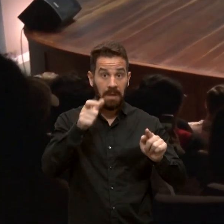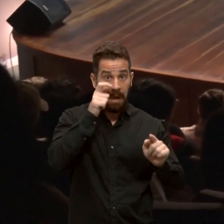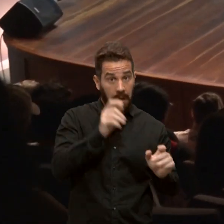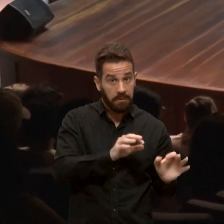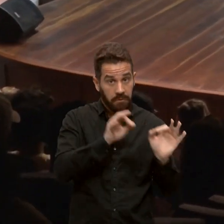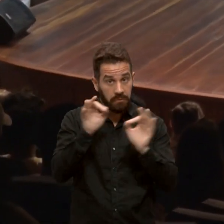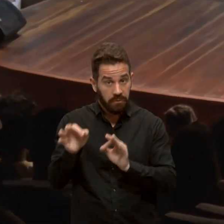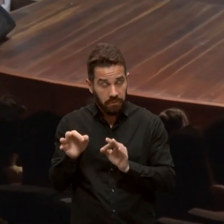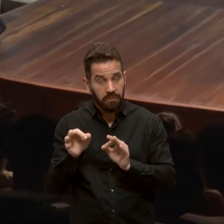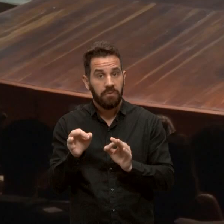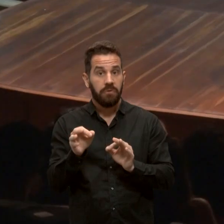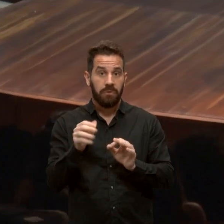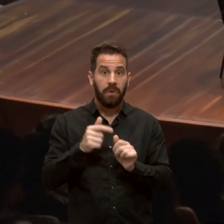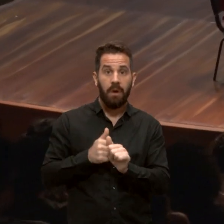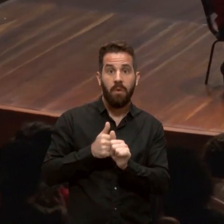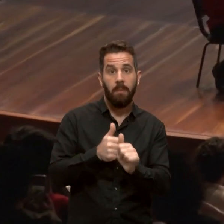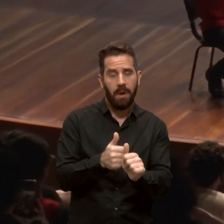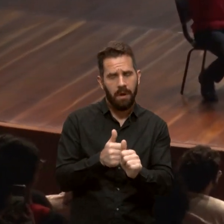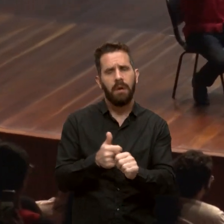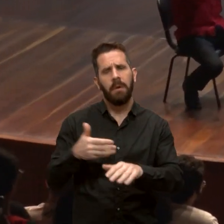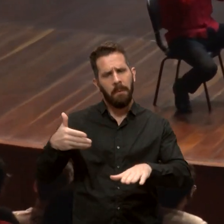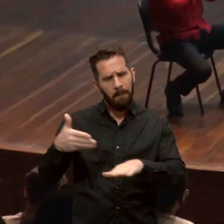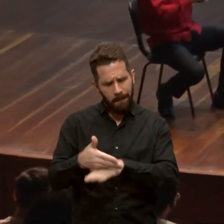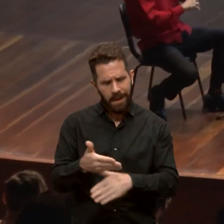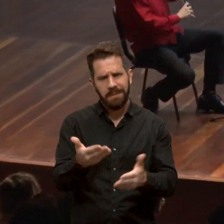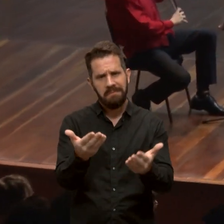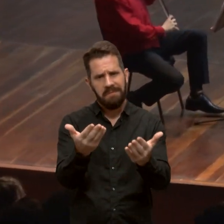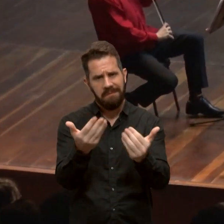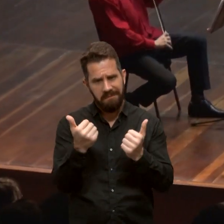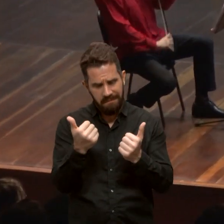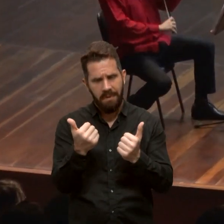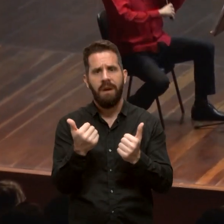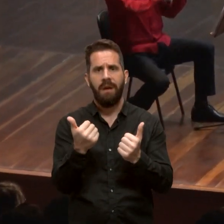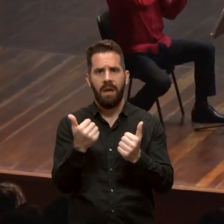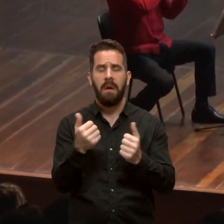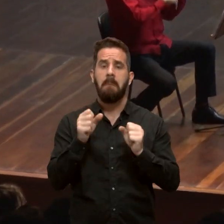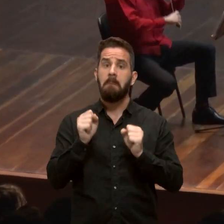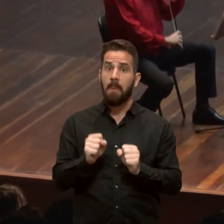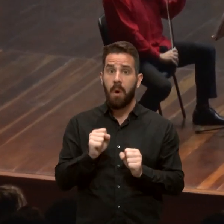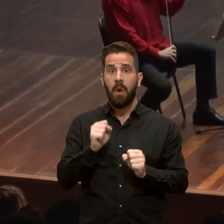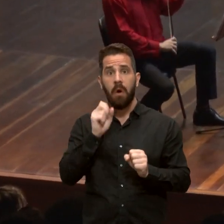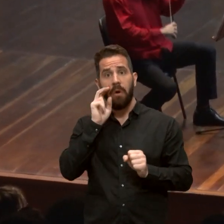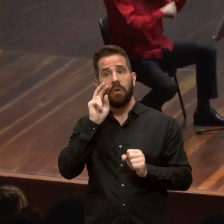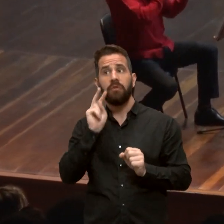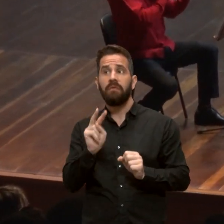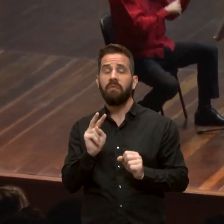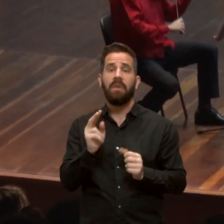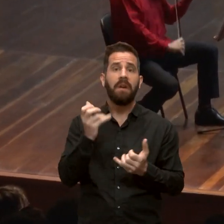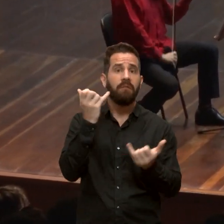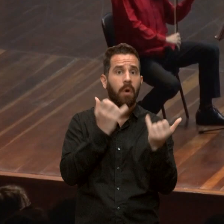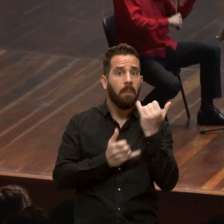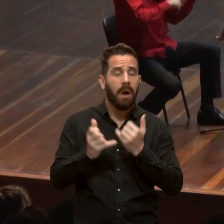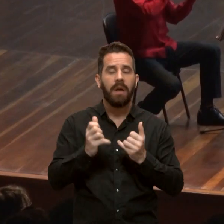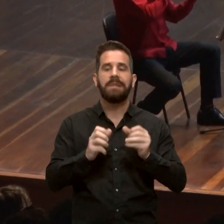assistindo, que está nos acompanhando, participe aqui também, como ela falou, acompanhe lá no site da EMAC,